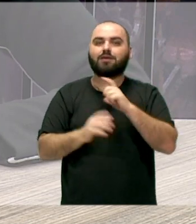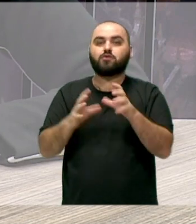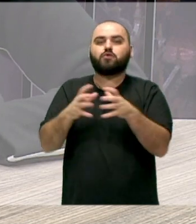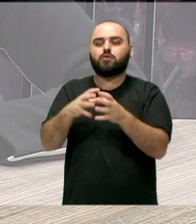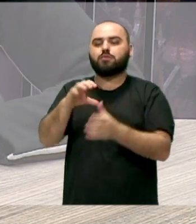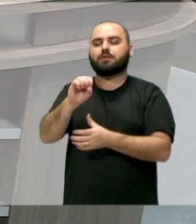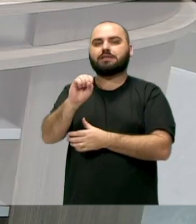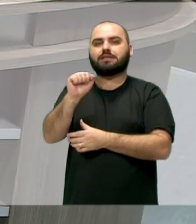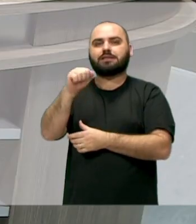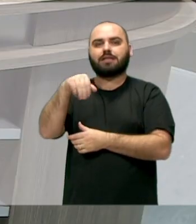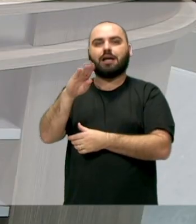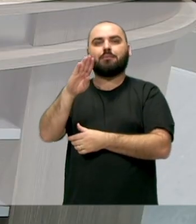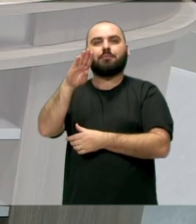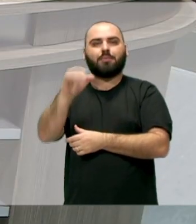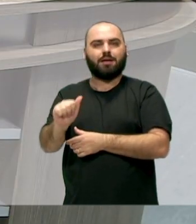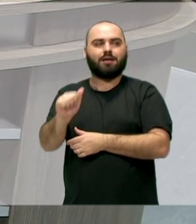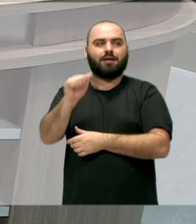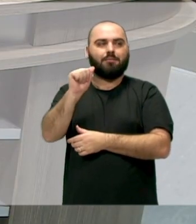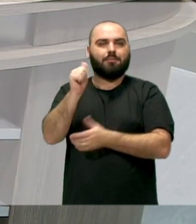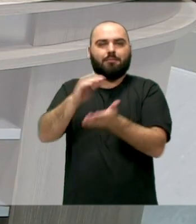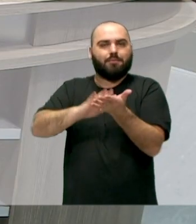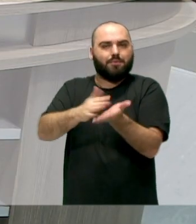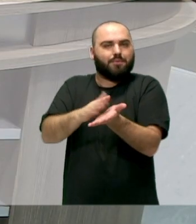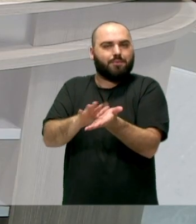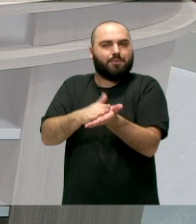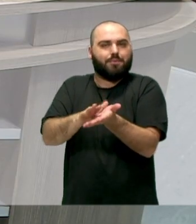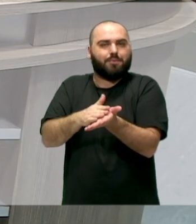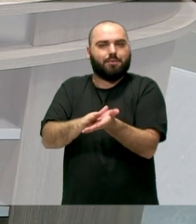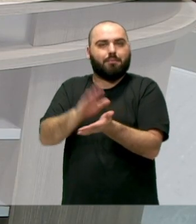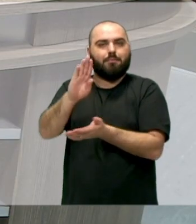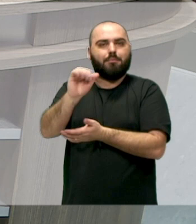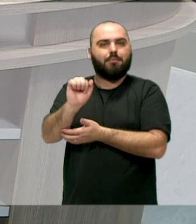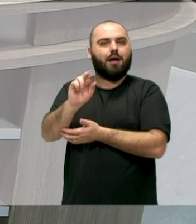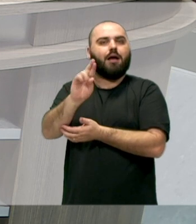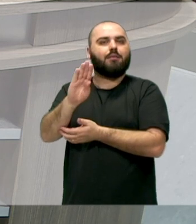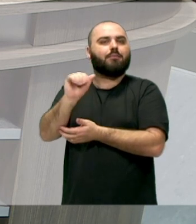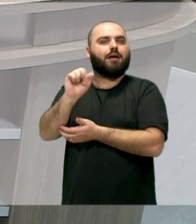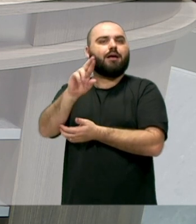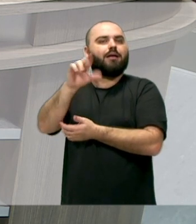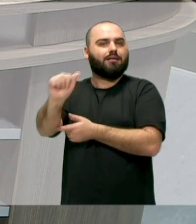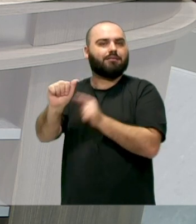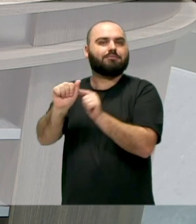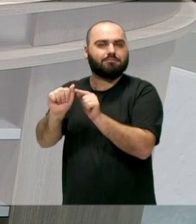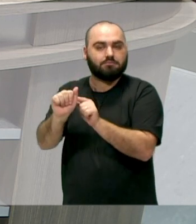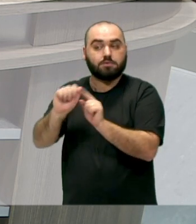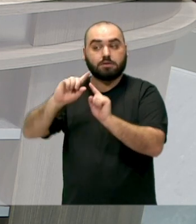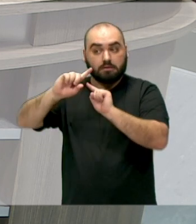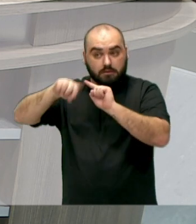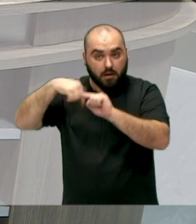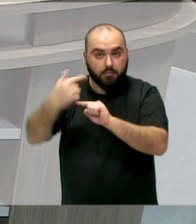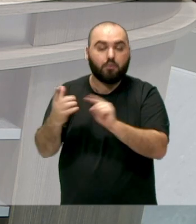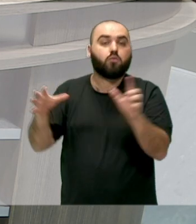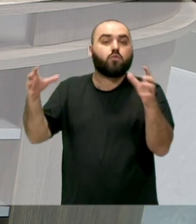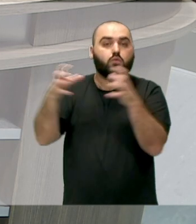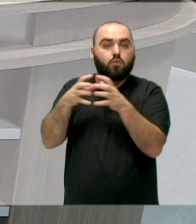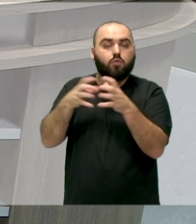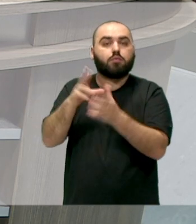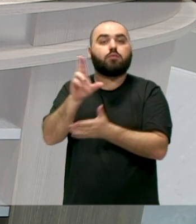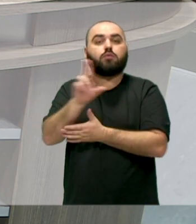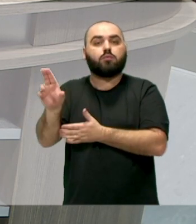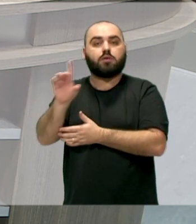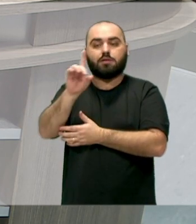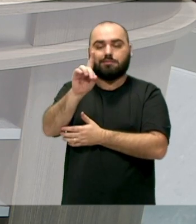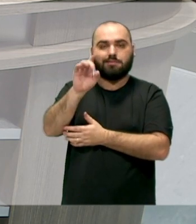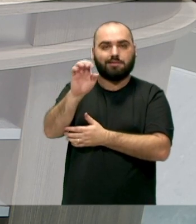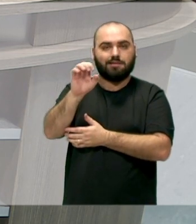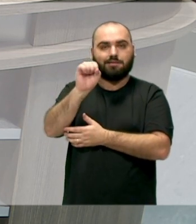de Então, Bárbara. a Bárbara Damasio vai fazer uma roda, né, de samba, de choro, e depois a gente tem um grupo que chama-se Desengaiola, que é